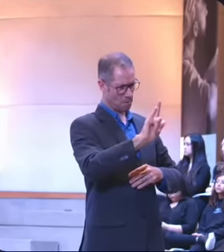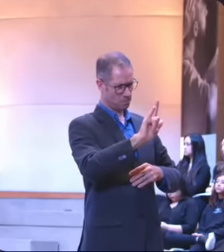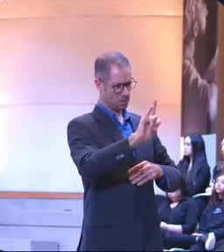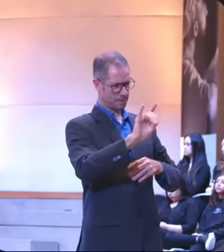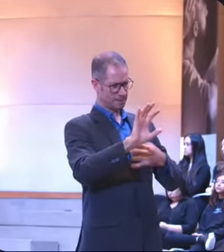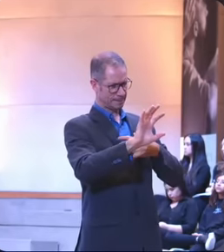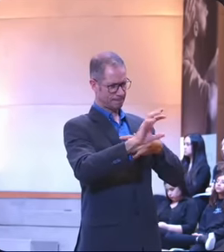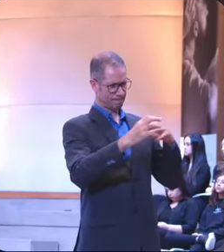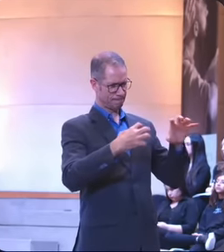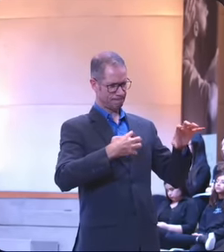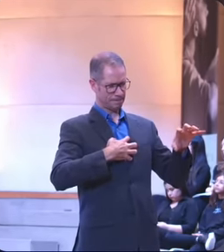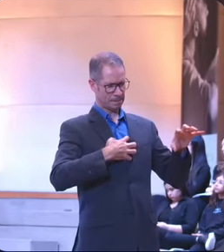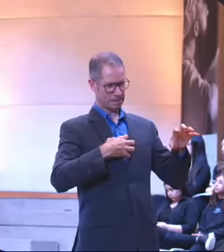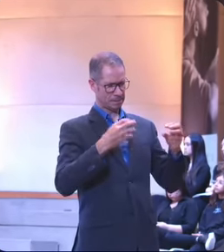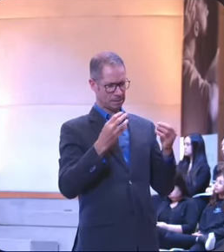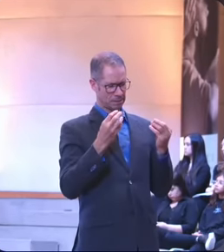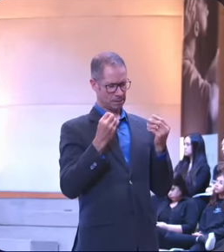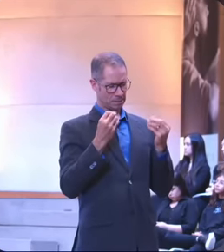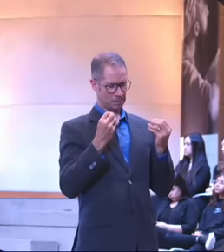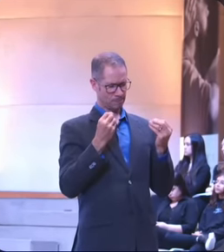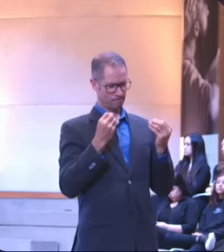ela,